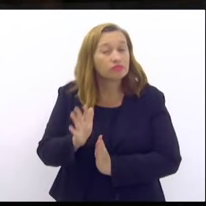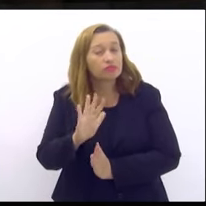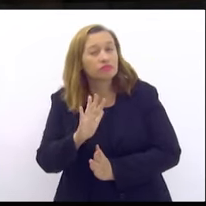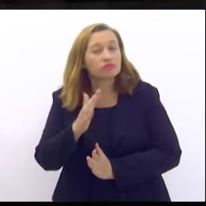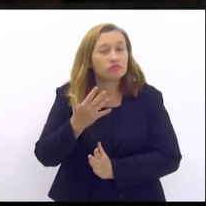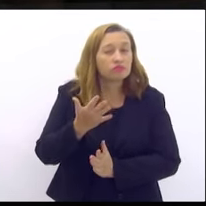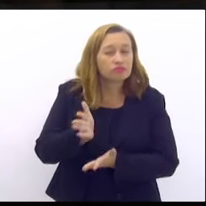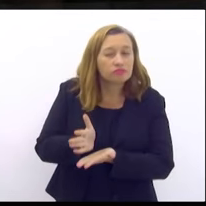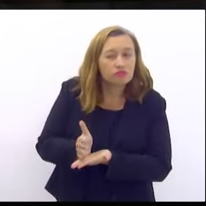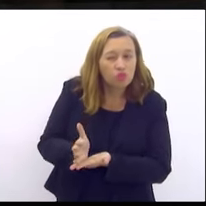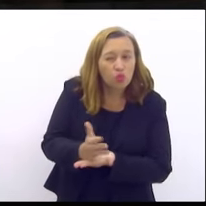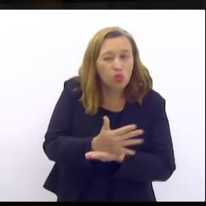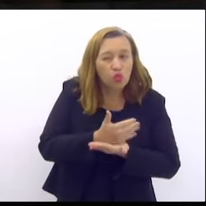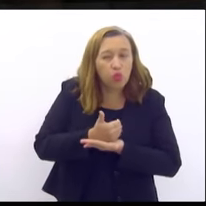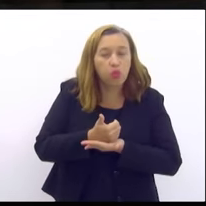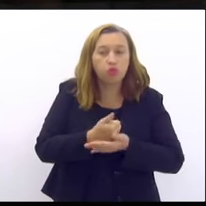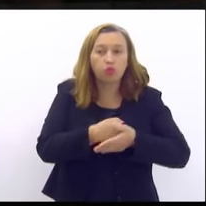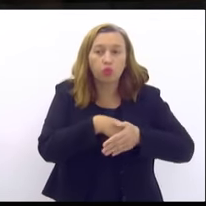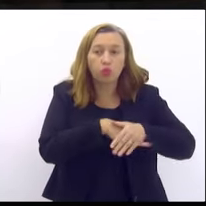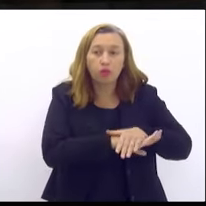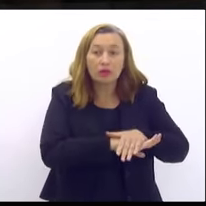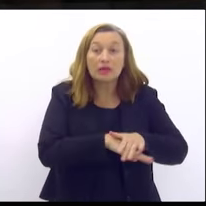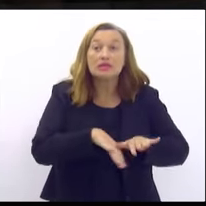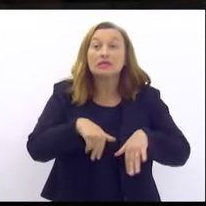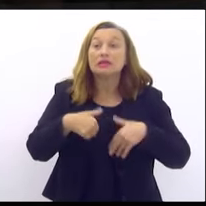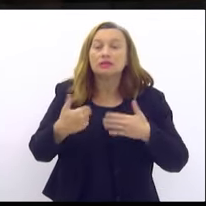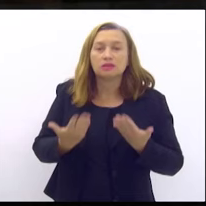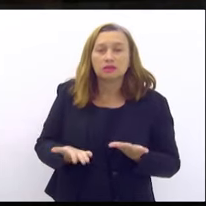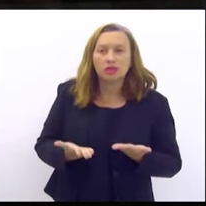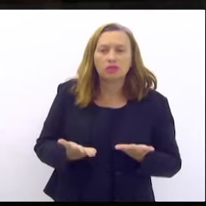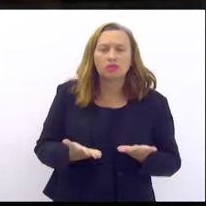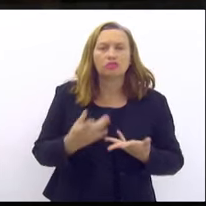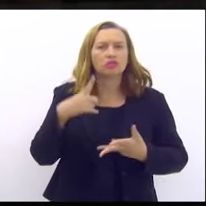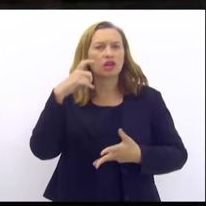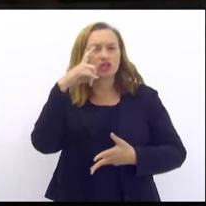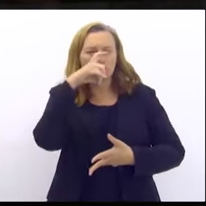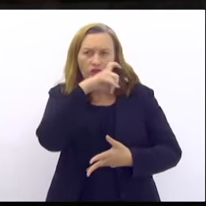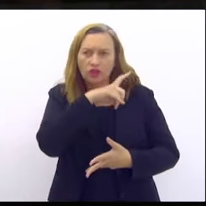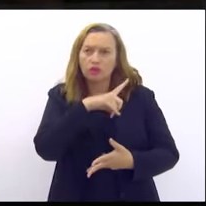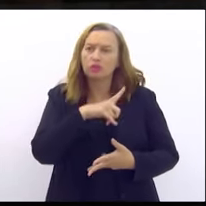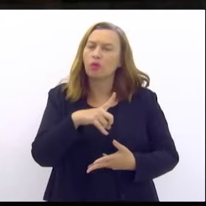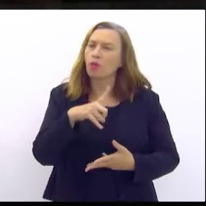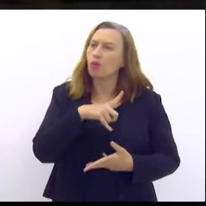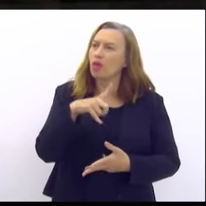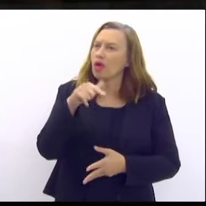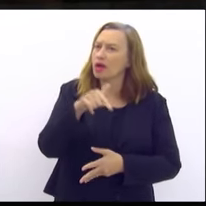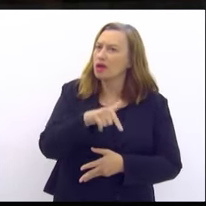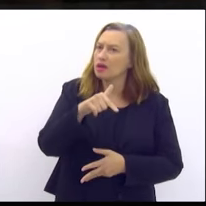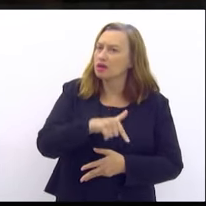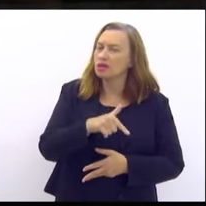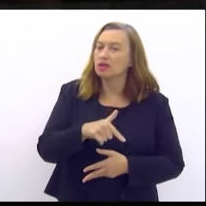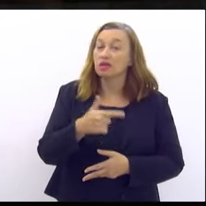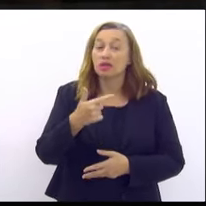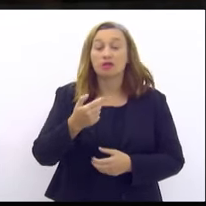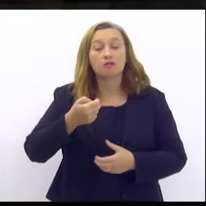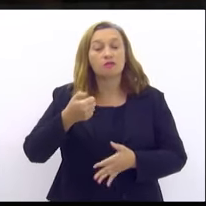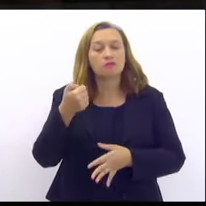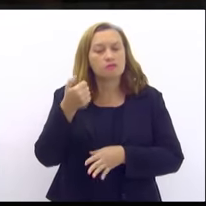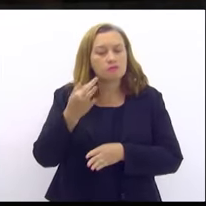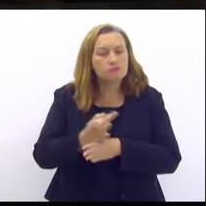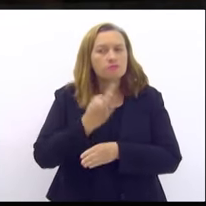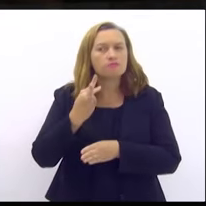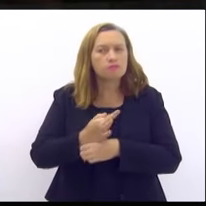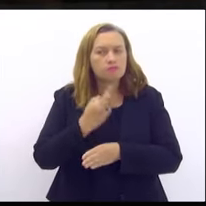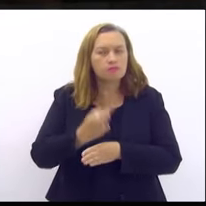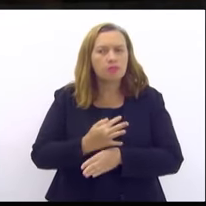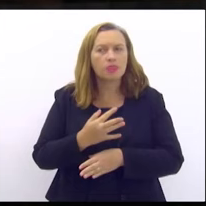de receita então é esse o quadro duro eu tenho aqui insistido deputada Lucinha